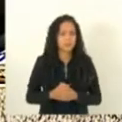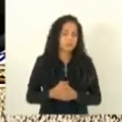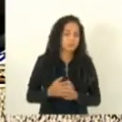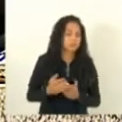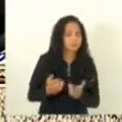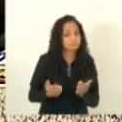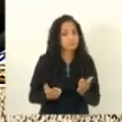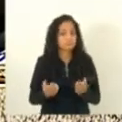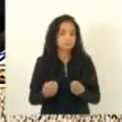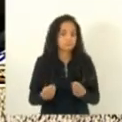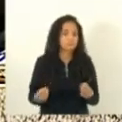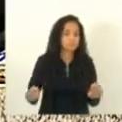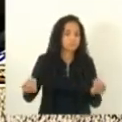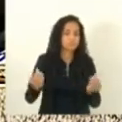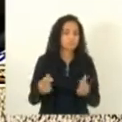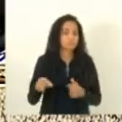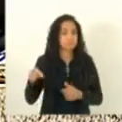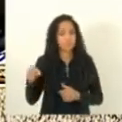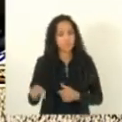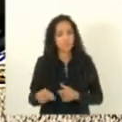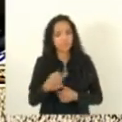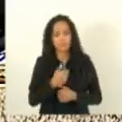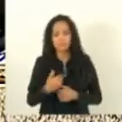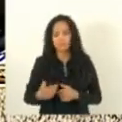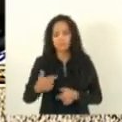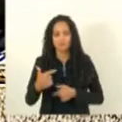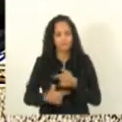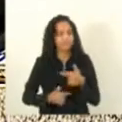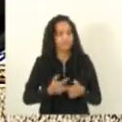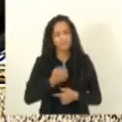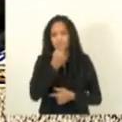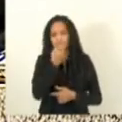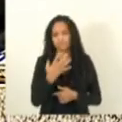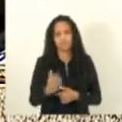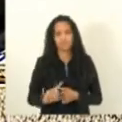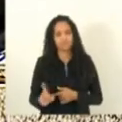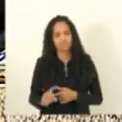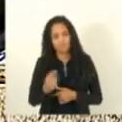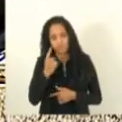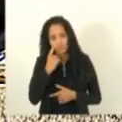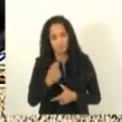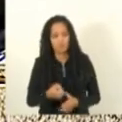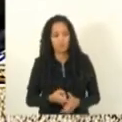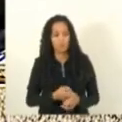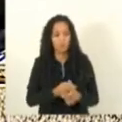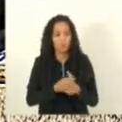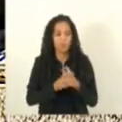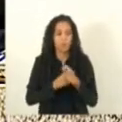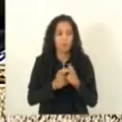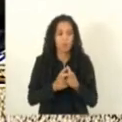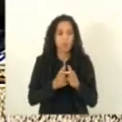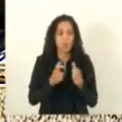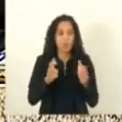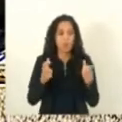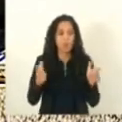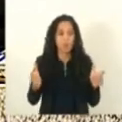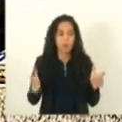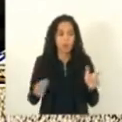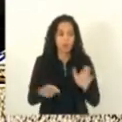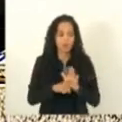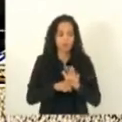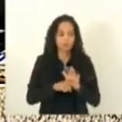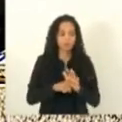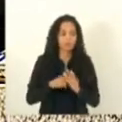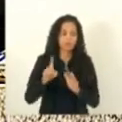equilibrado, o governo entrega muito mal. Quando vejo que o índice de endividamento está negativo, isso é,